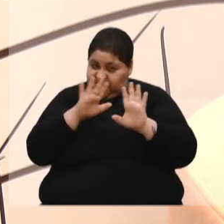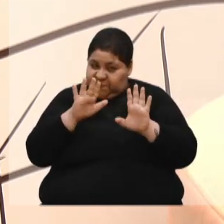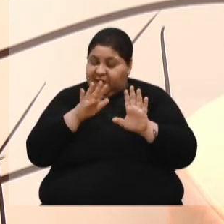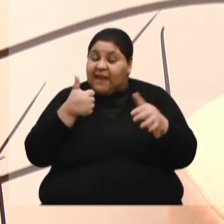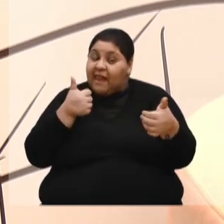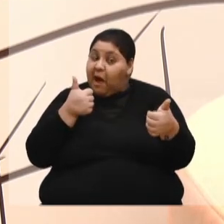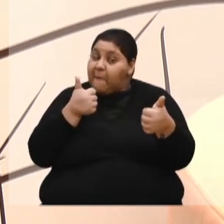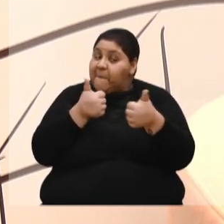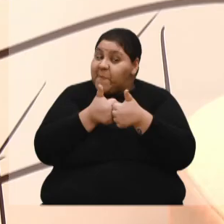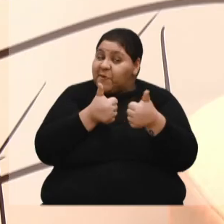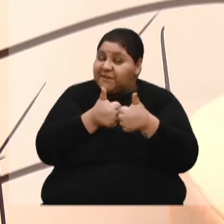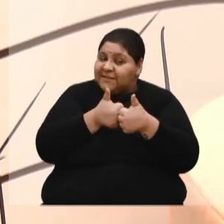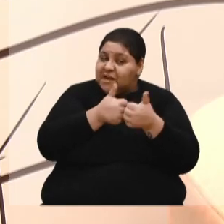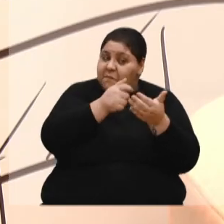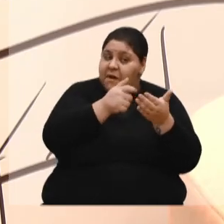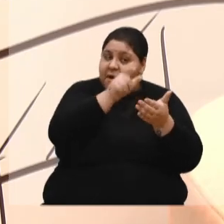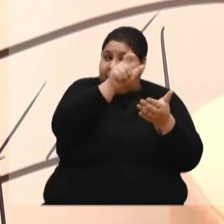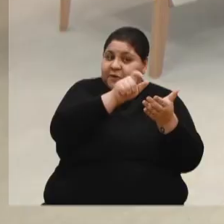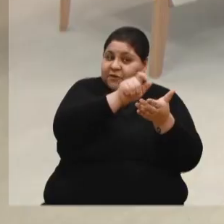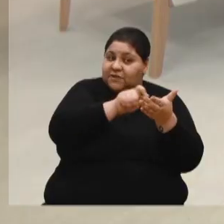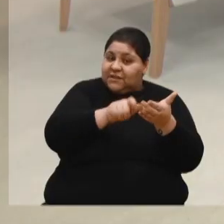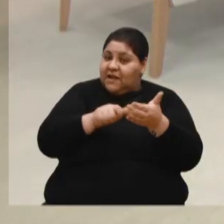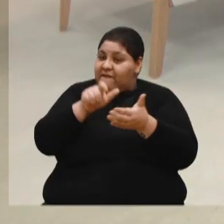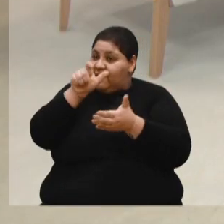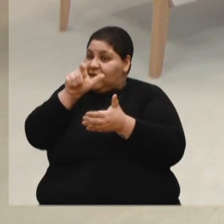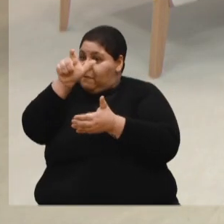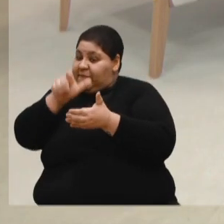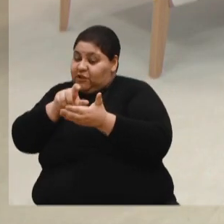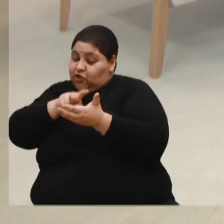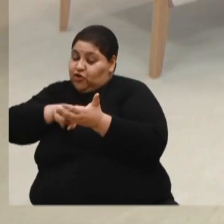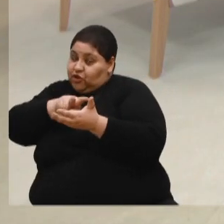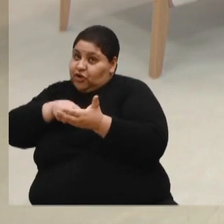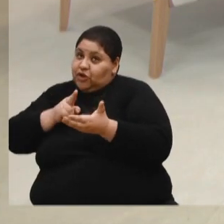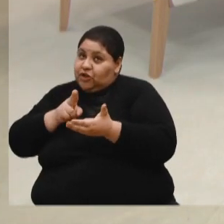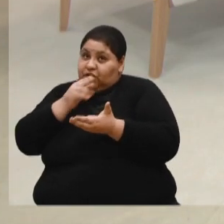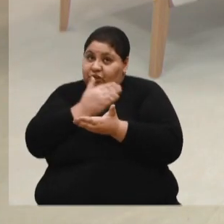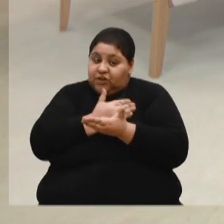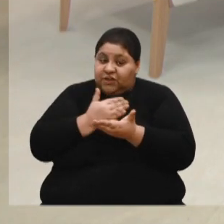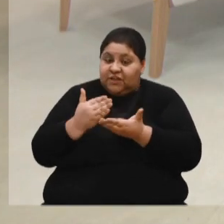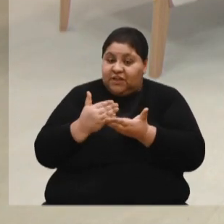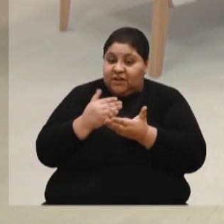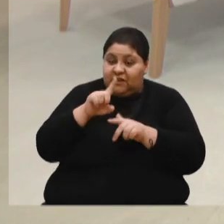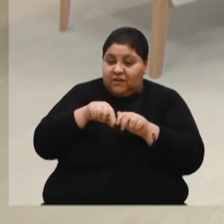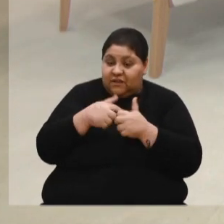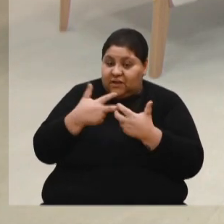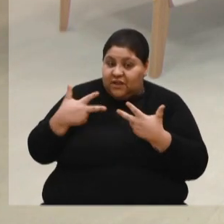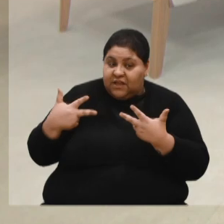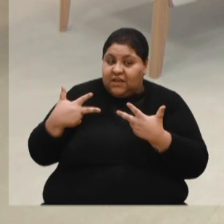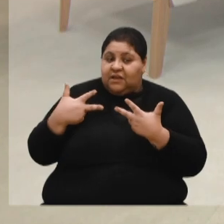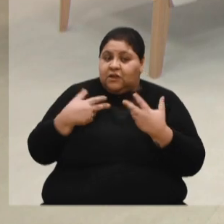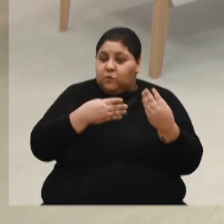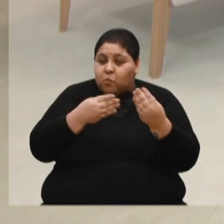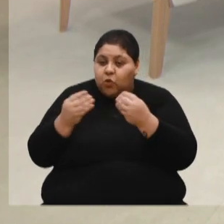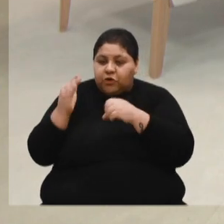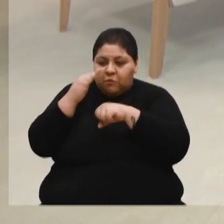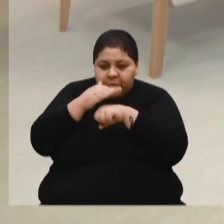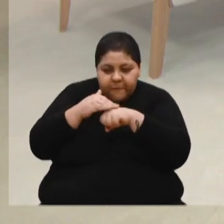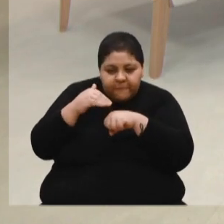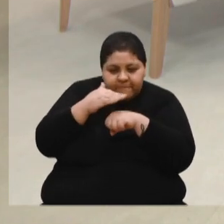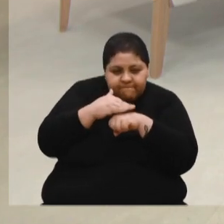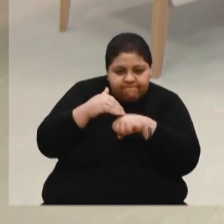ela aproxima quem escreve de quem lê, né? Sempre começando com coisas que são muito